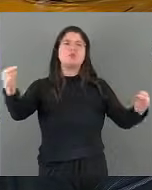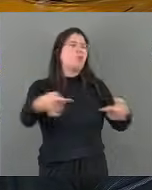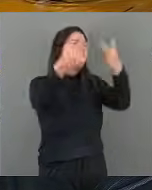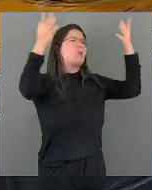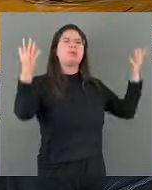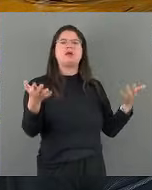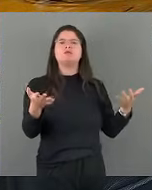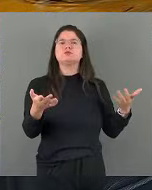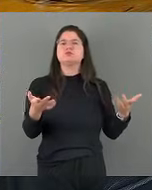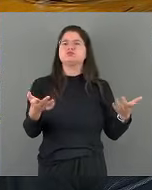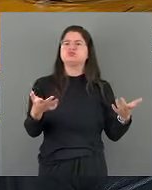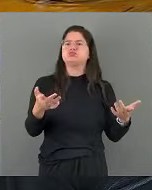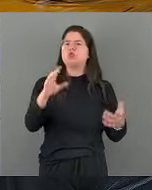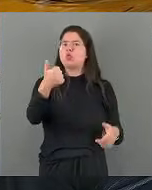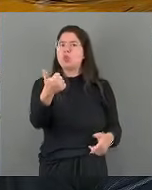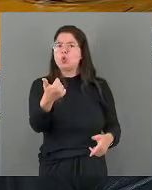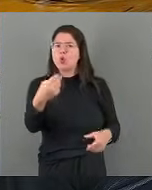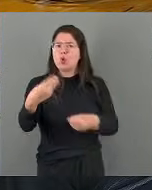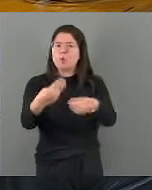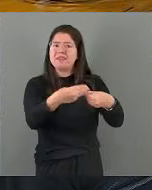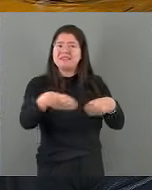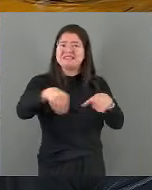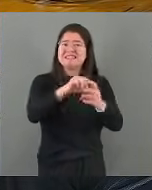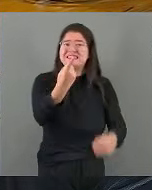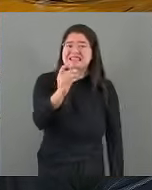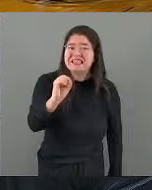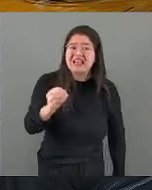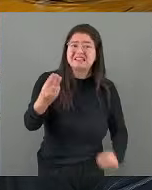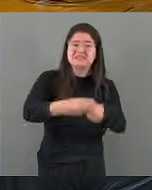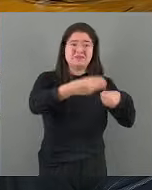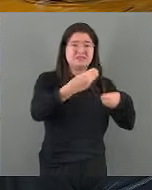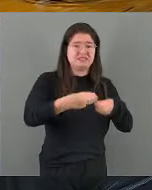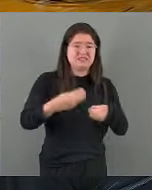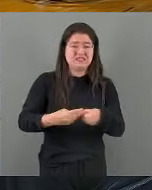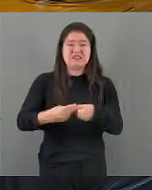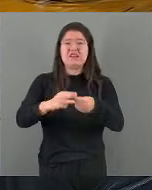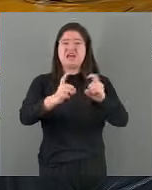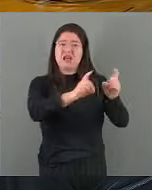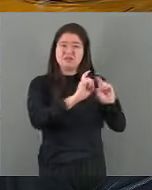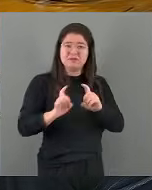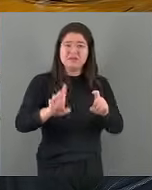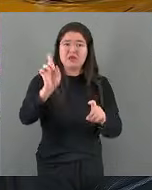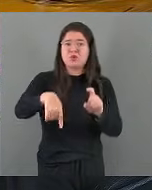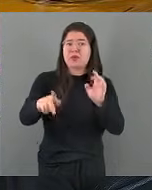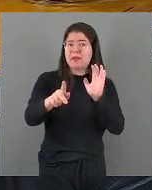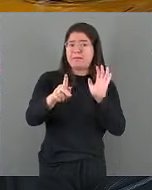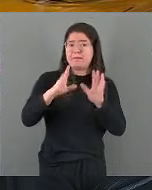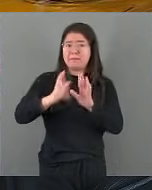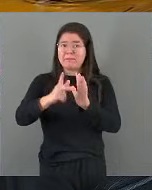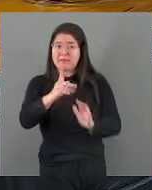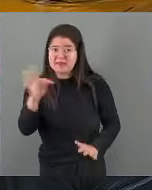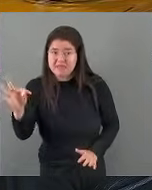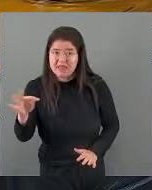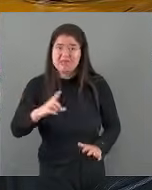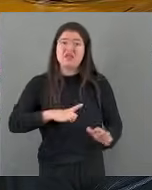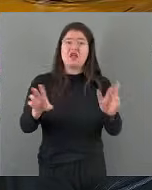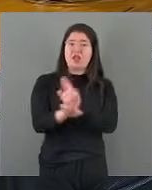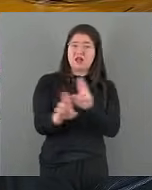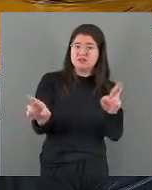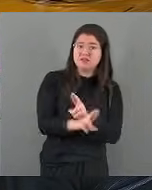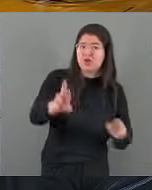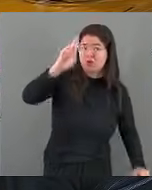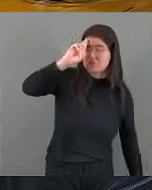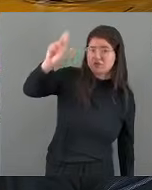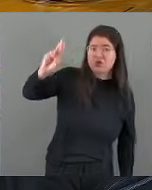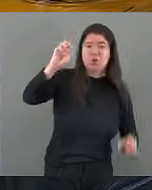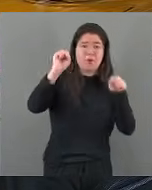de 12 municípios, 10 municípios, estão em estados administrados pelo PT? Tem alguma relação isso aí? O senhor pode